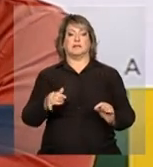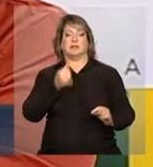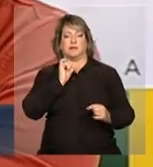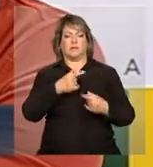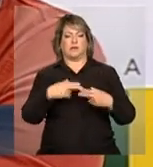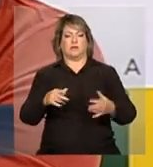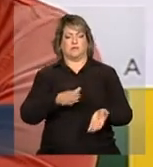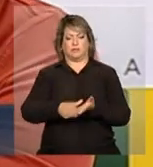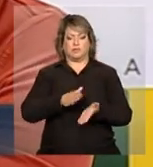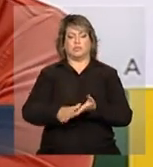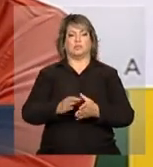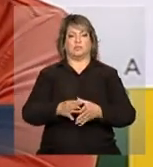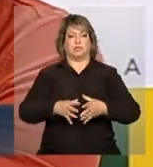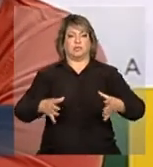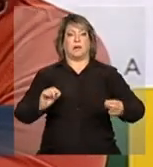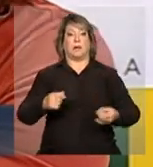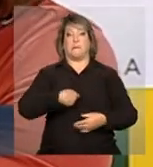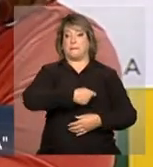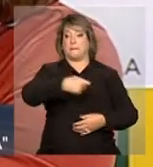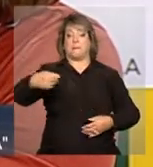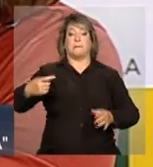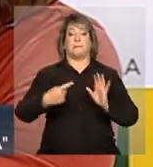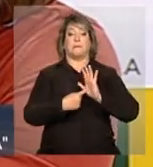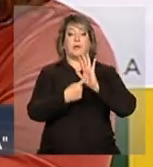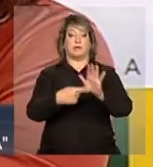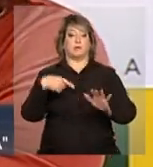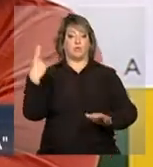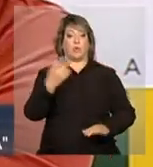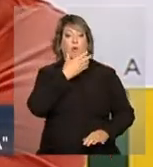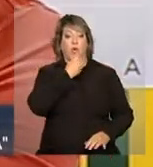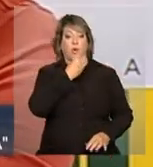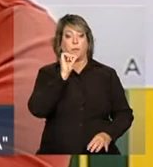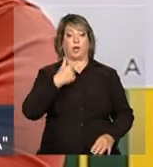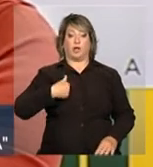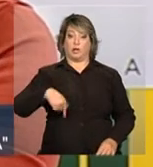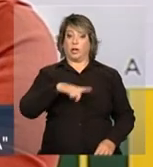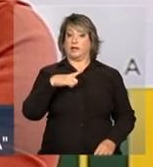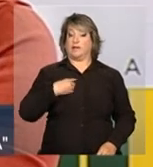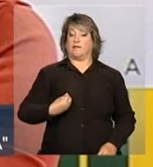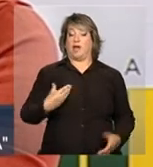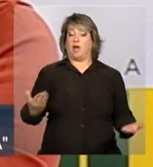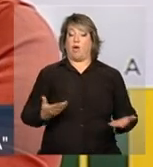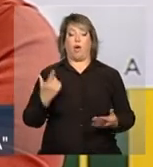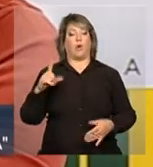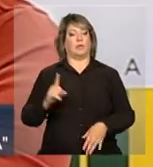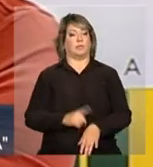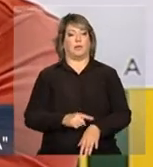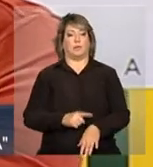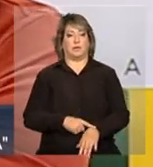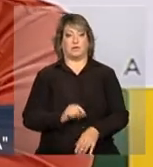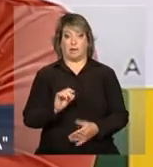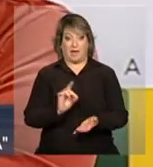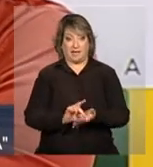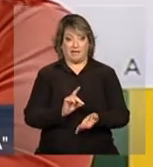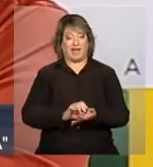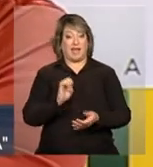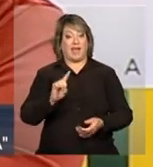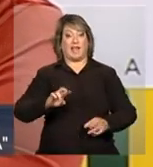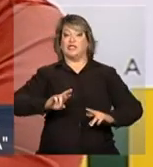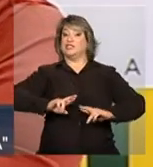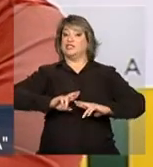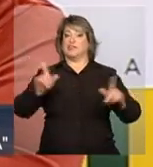manda reproduzir, para mostrar para os homens que nós estamos vivendo em outro momento. A realidade é